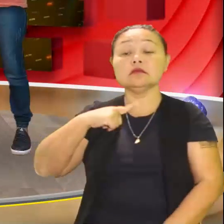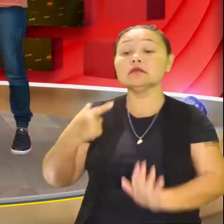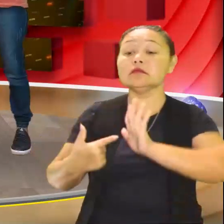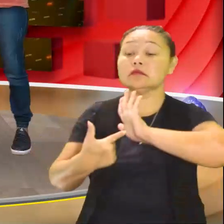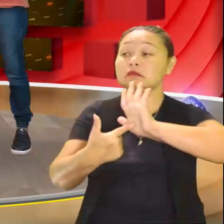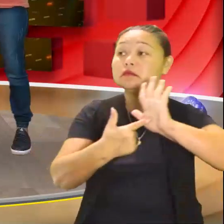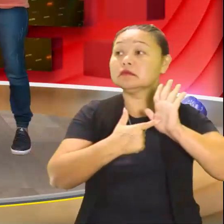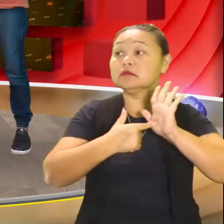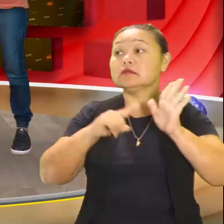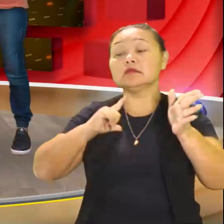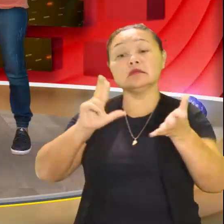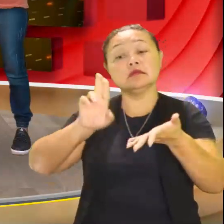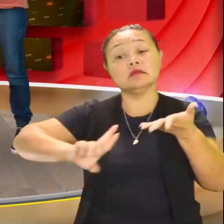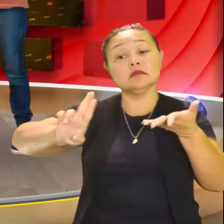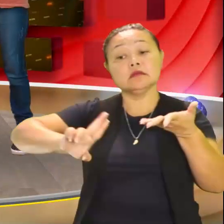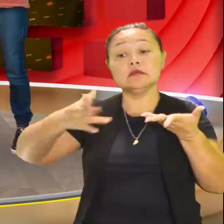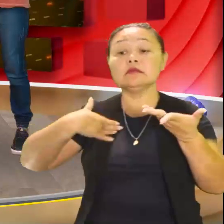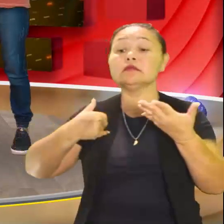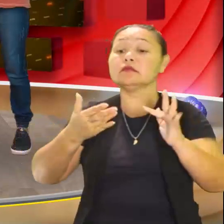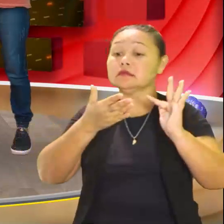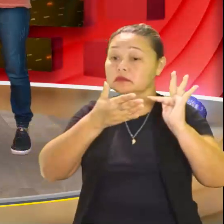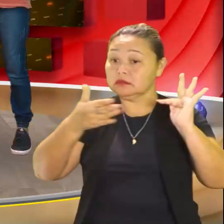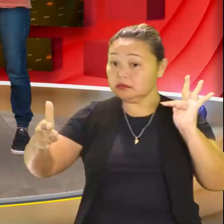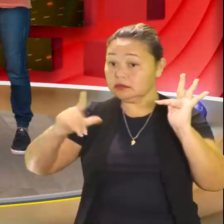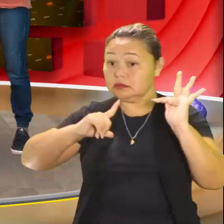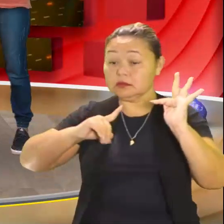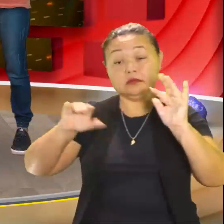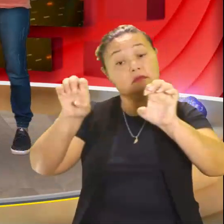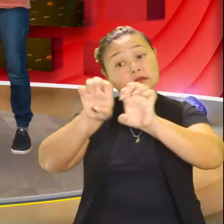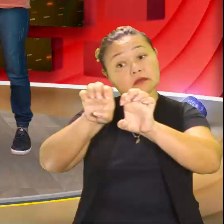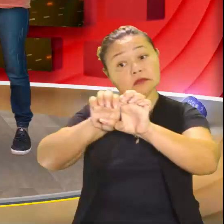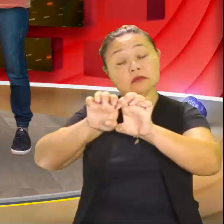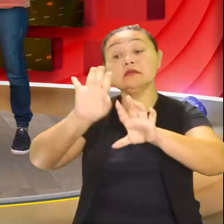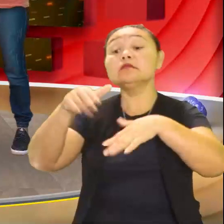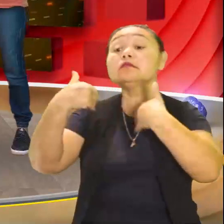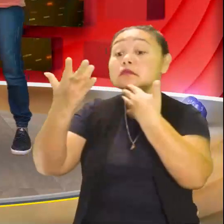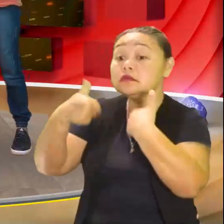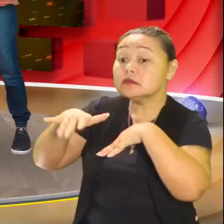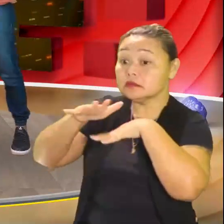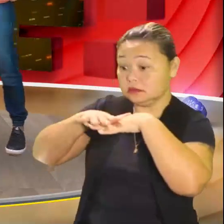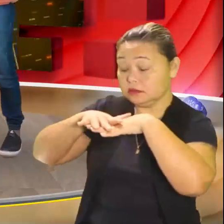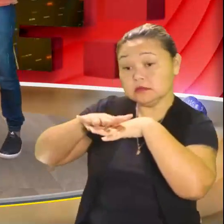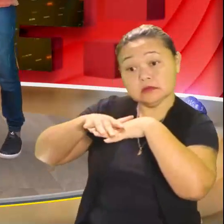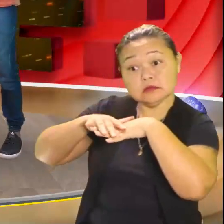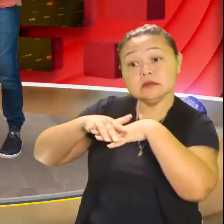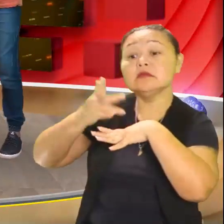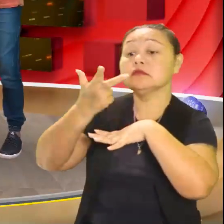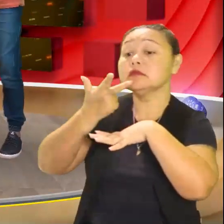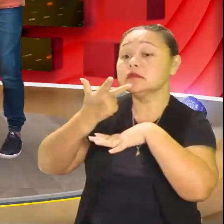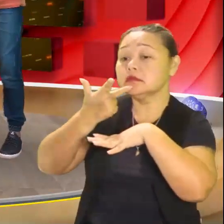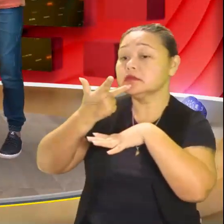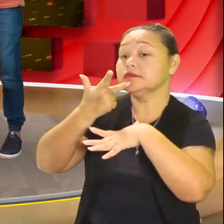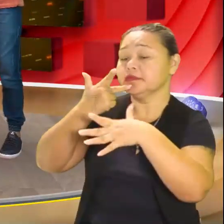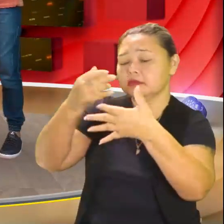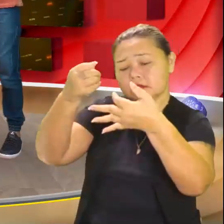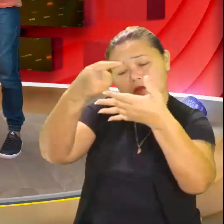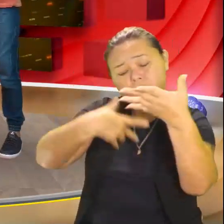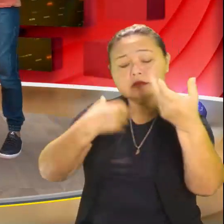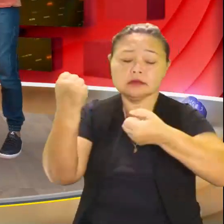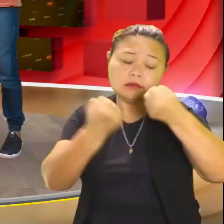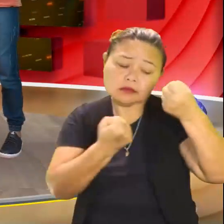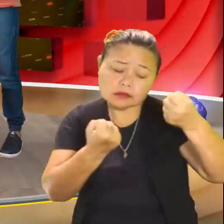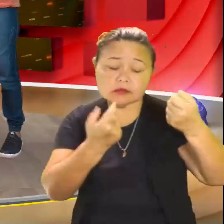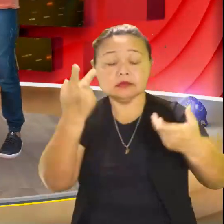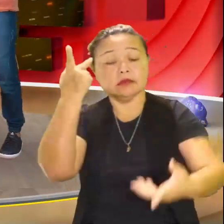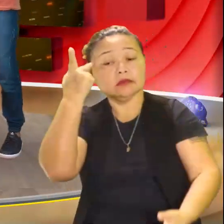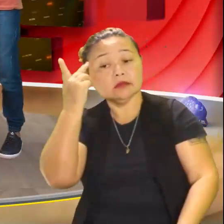querendo mostrar para vocês aqui, mais aplicações da função modular, E da na- equação, né? Na matemática, isso vai ser falado no problema. Um carro